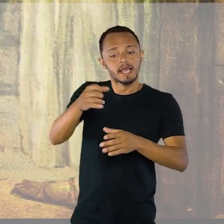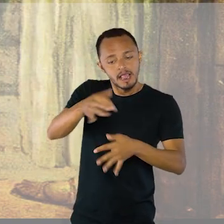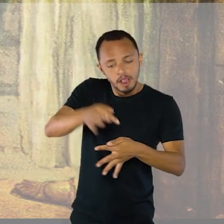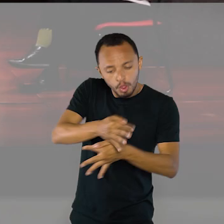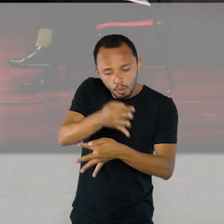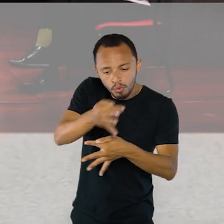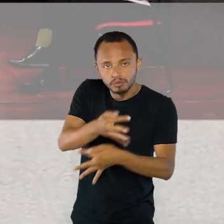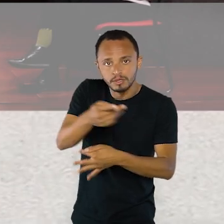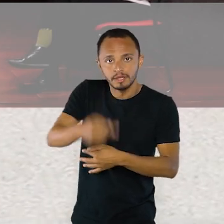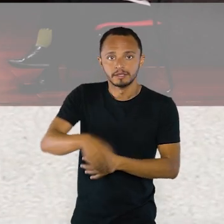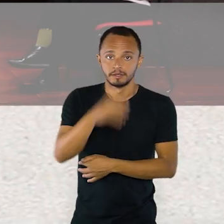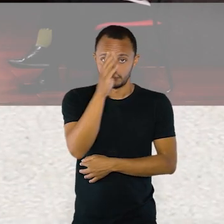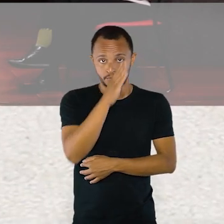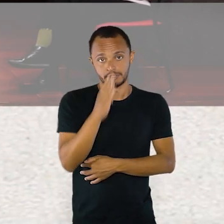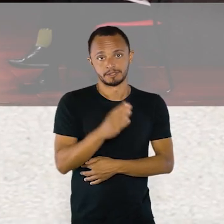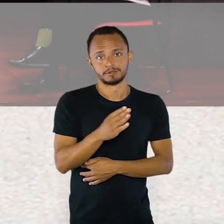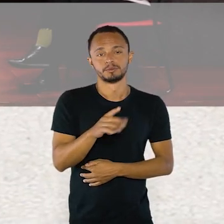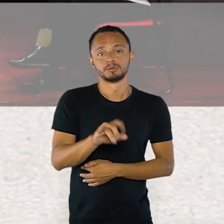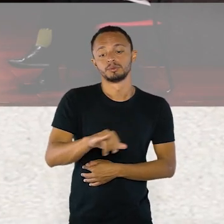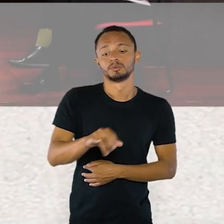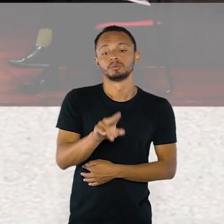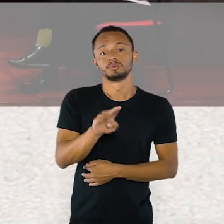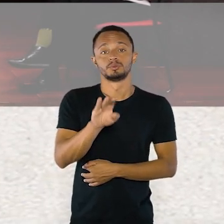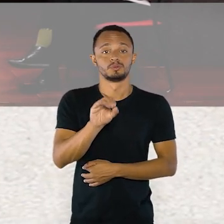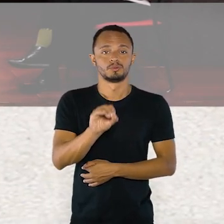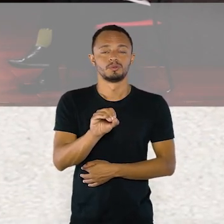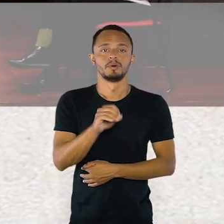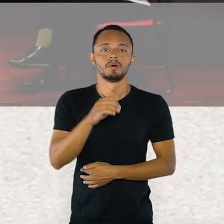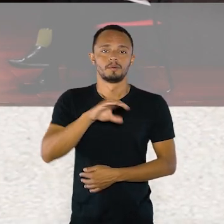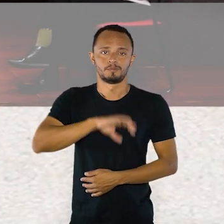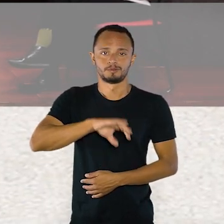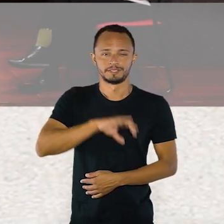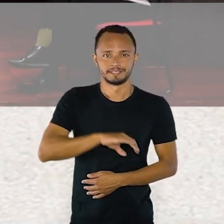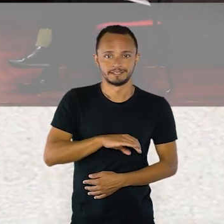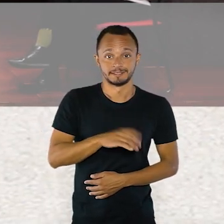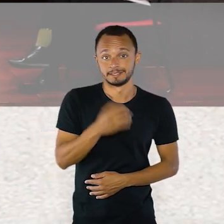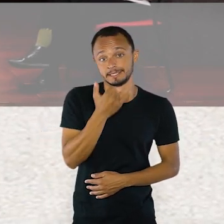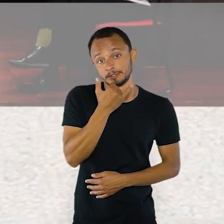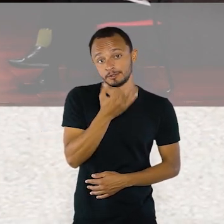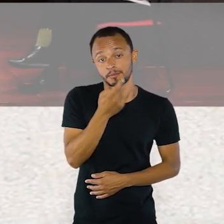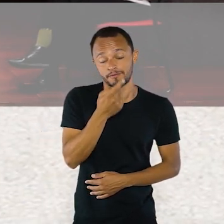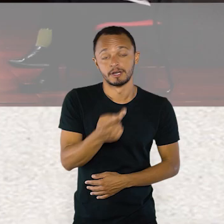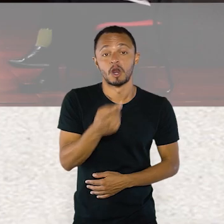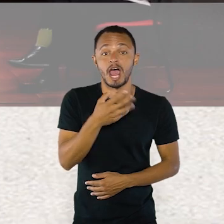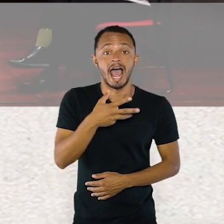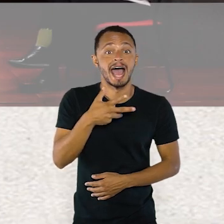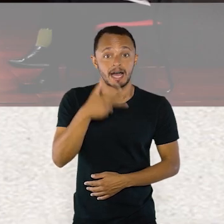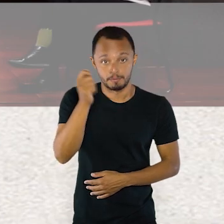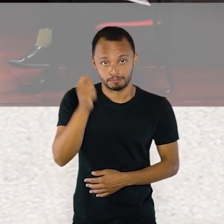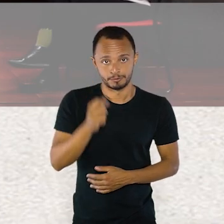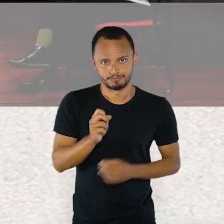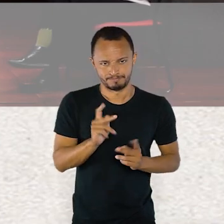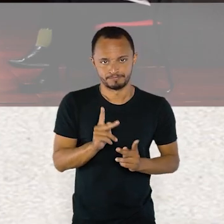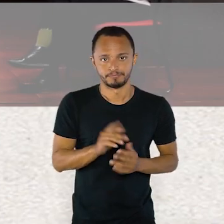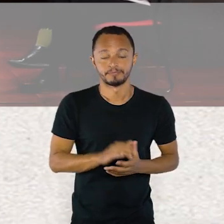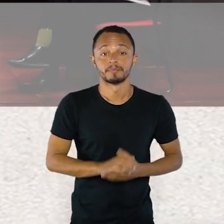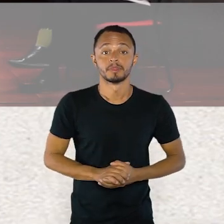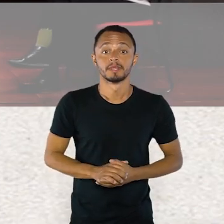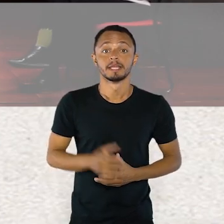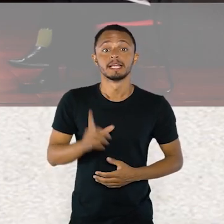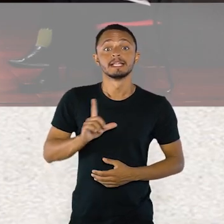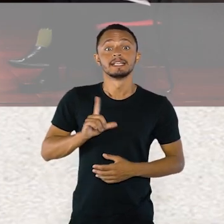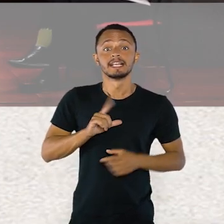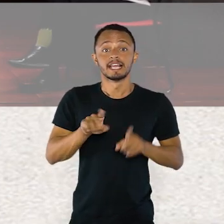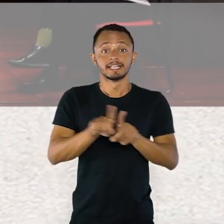jugo português. Aqui, Frei Caneca, representado no momento do seu fuzilamento, no momento imediatamente anterior ao